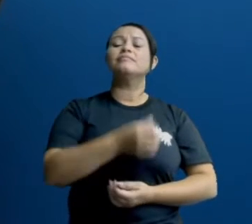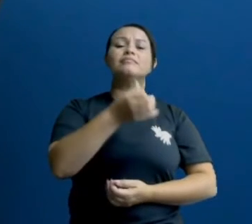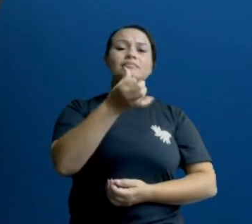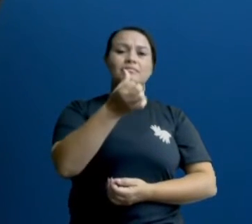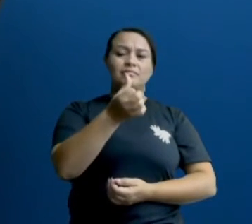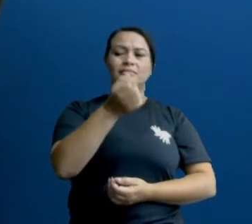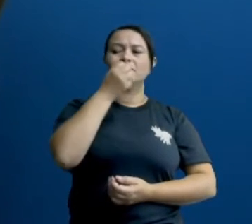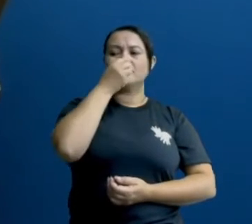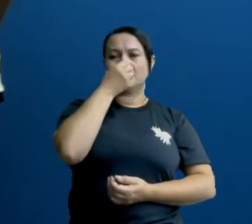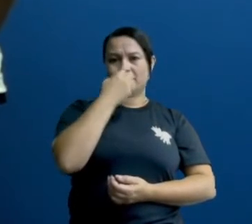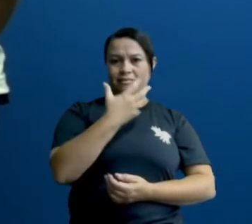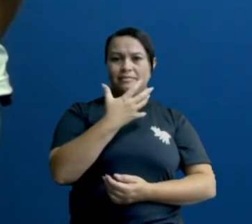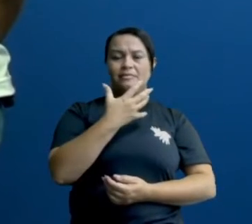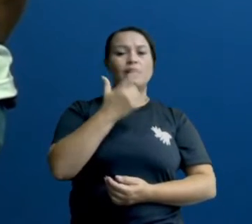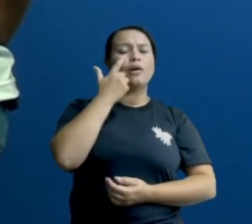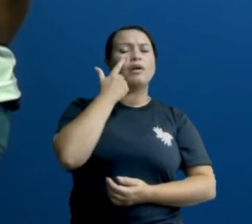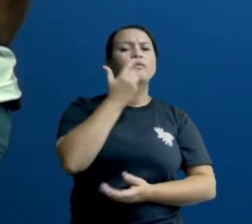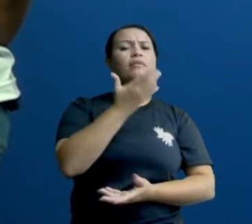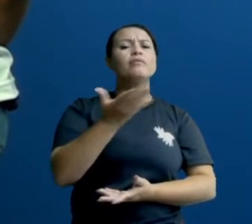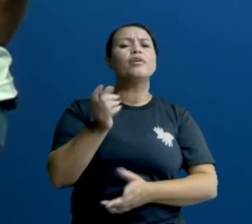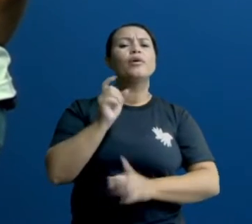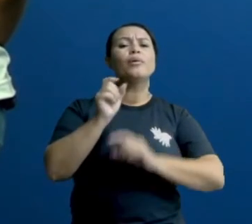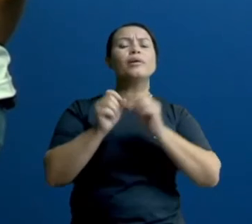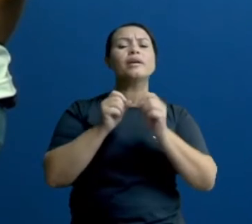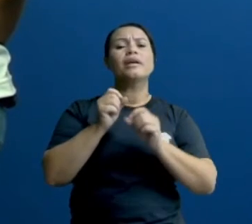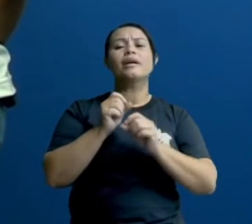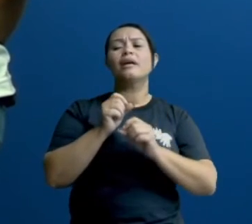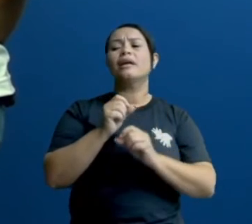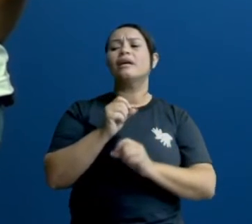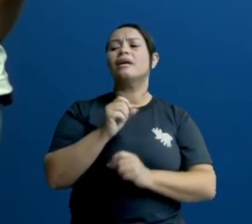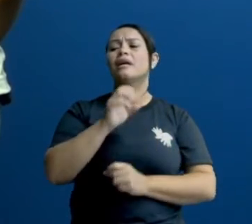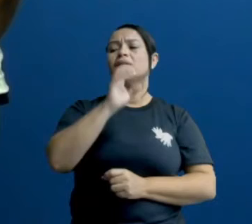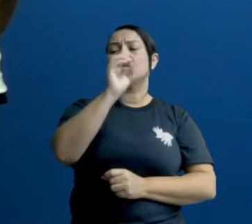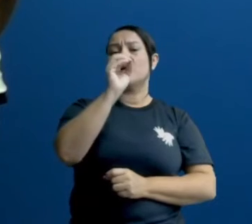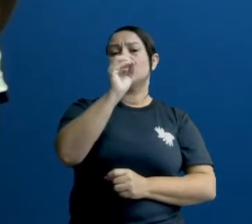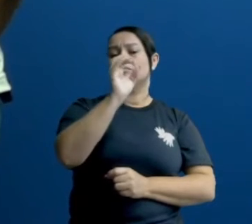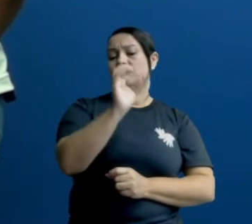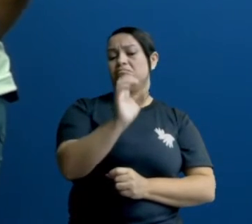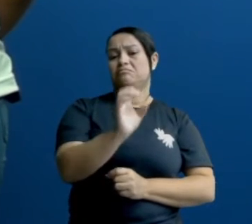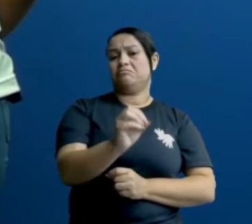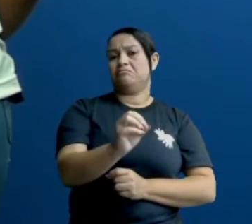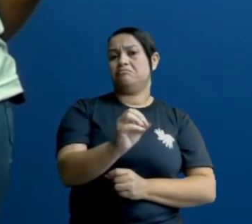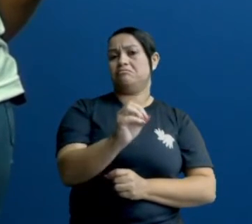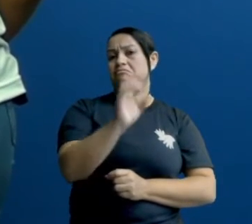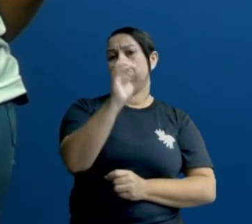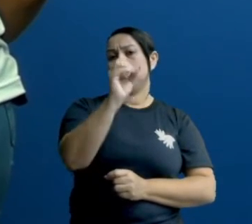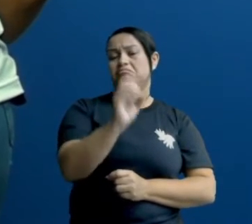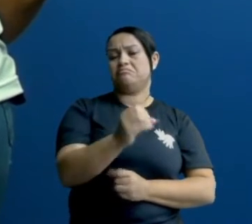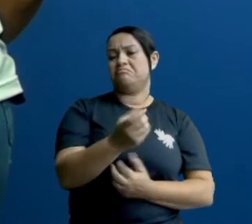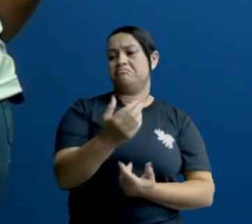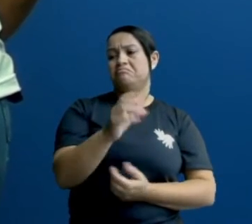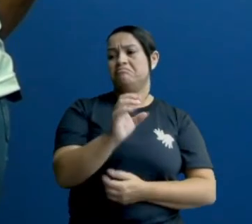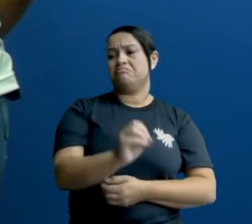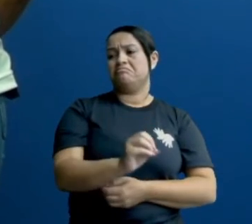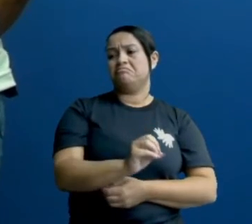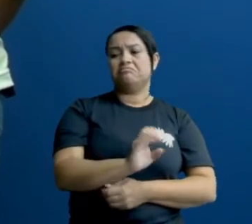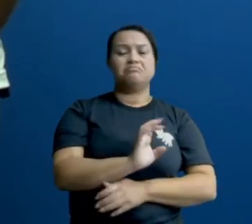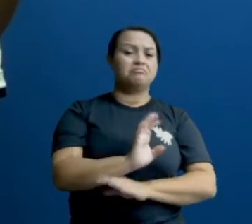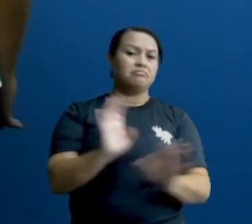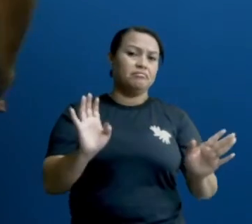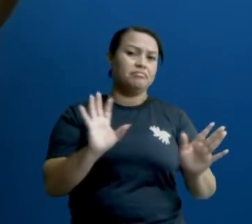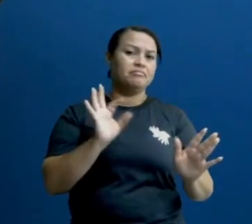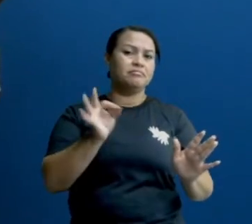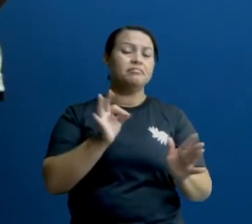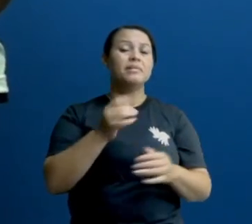6, muito bem. E agora, eu vou tirar 0 de 0. 0 menos 0, 0, não é